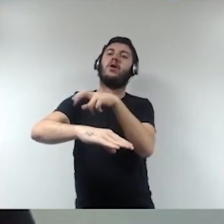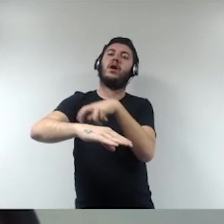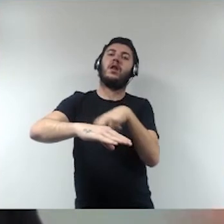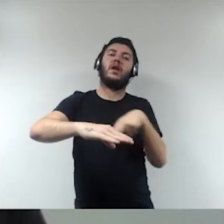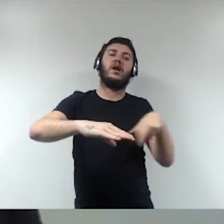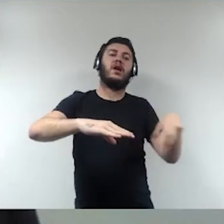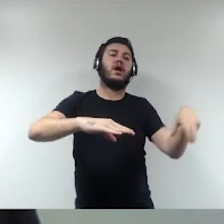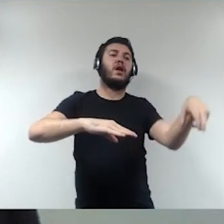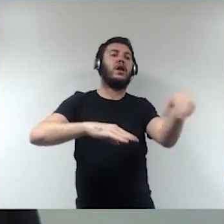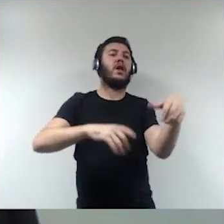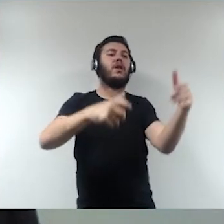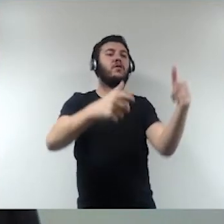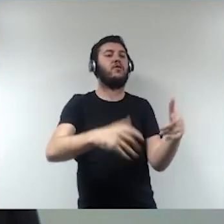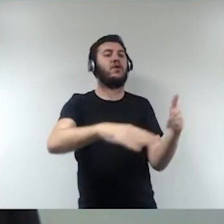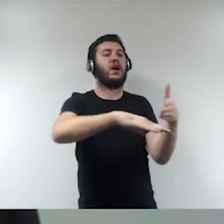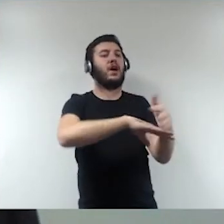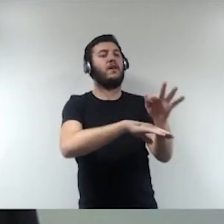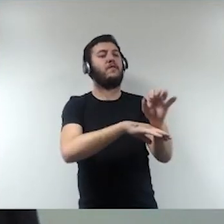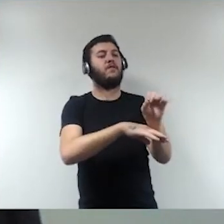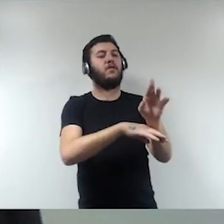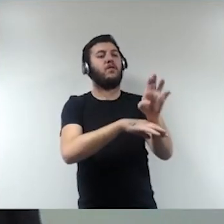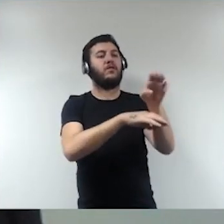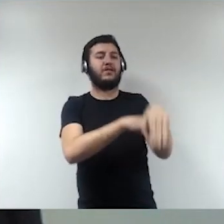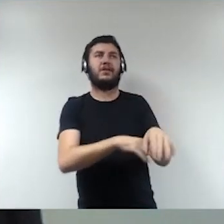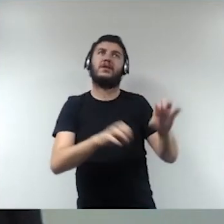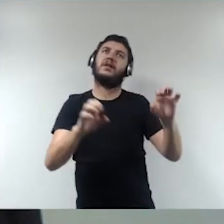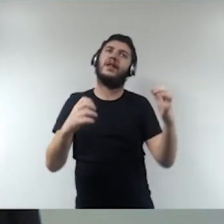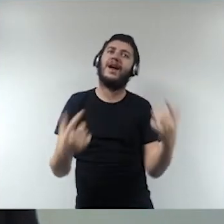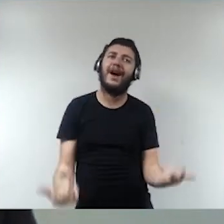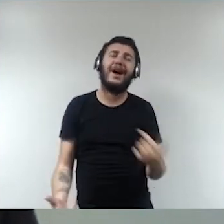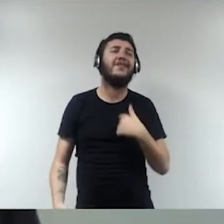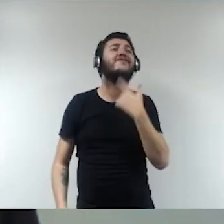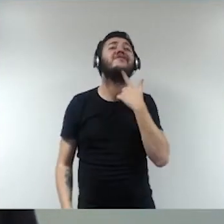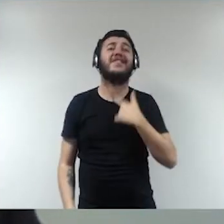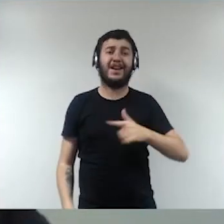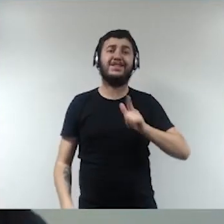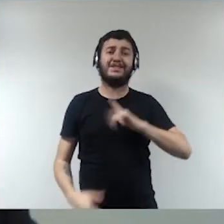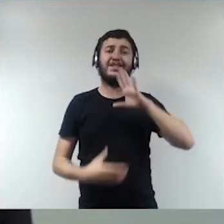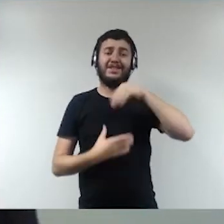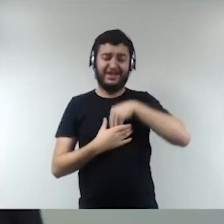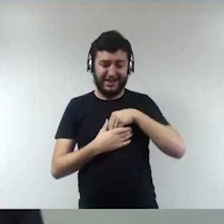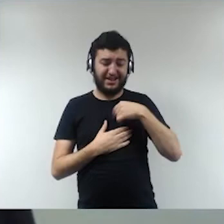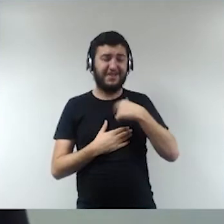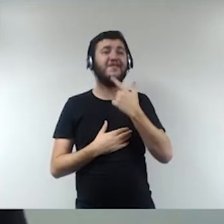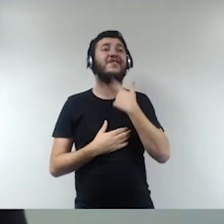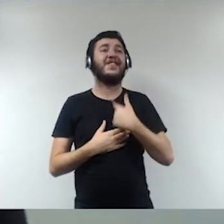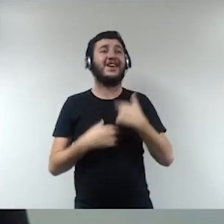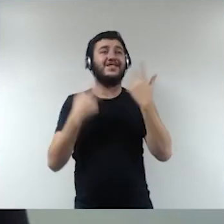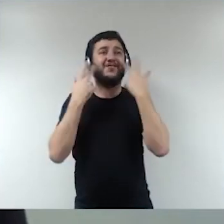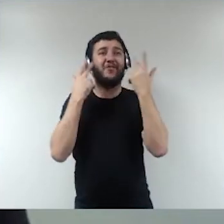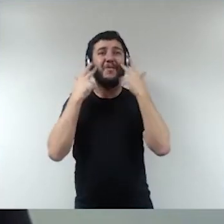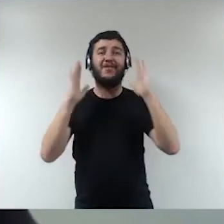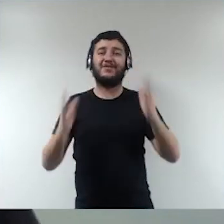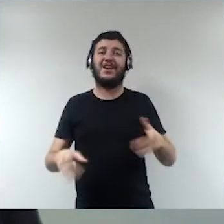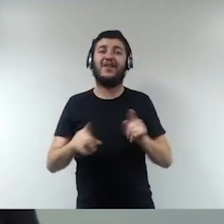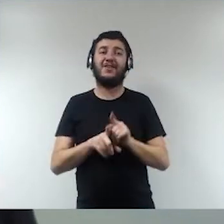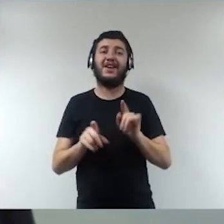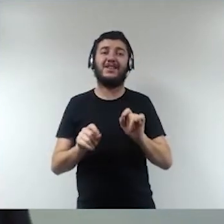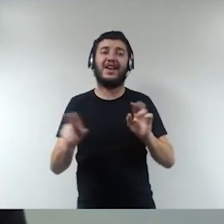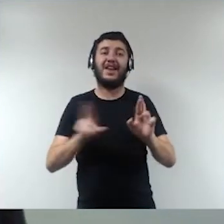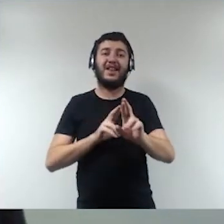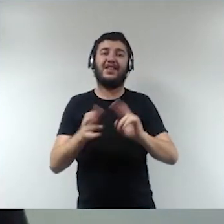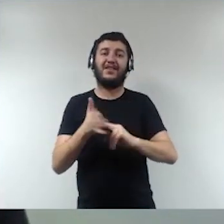é claro que, vez por outra, a gente vai querer fazer isso, porque é da nossa natureza interagir, da nossa natureza ter essa relação interpessoal